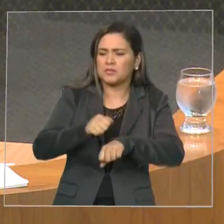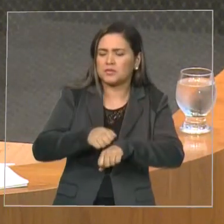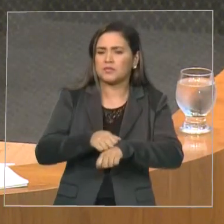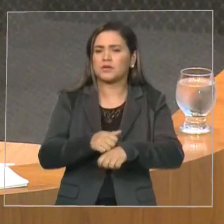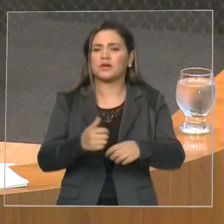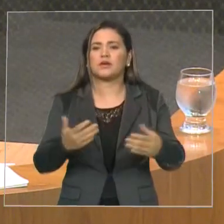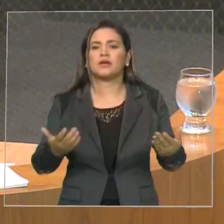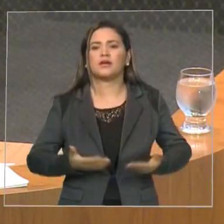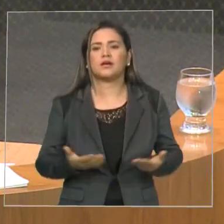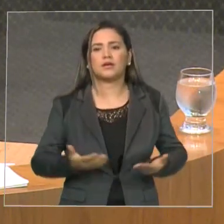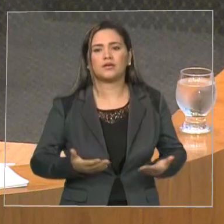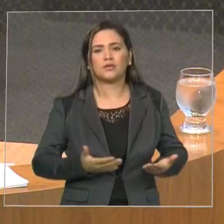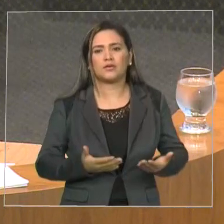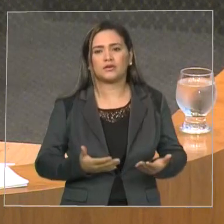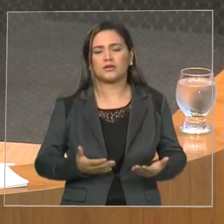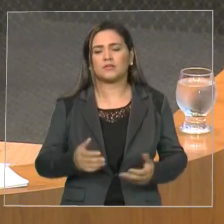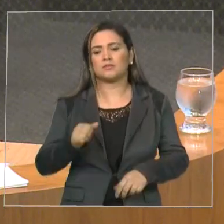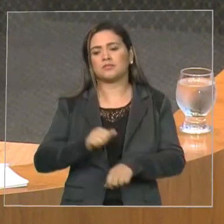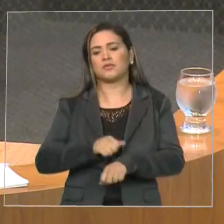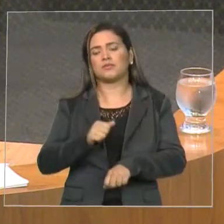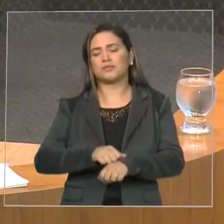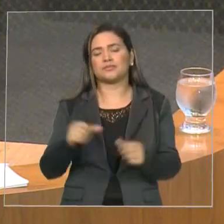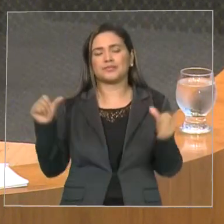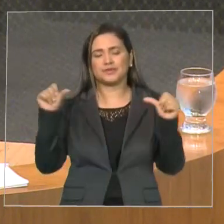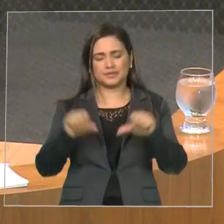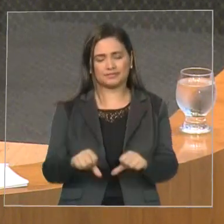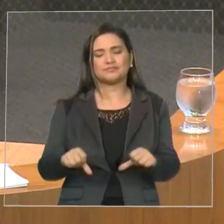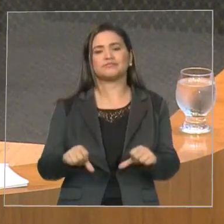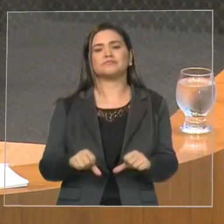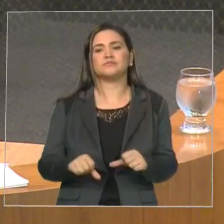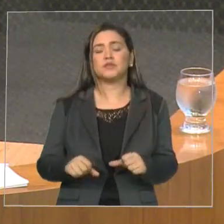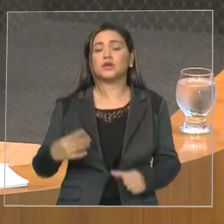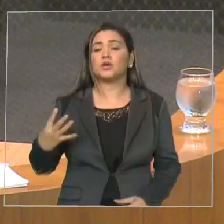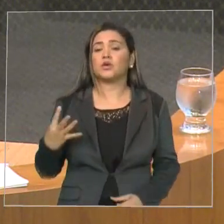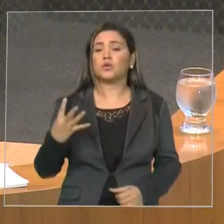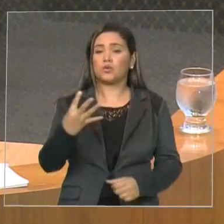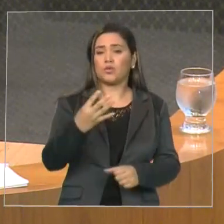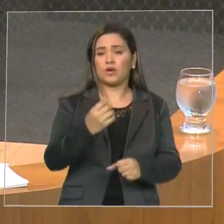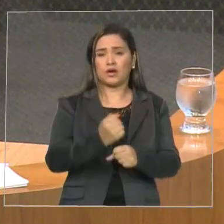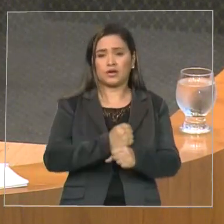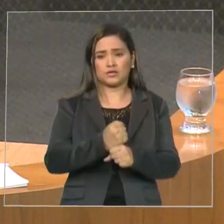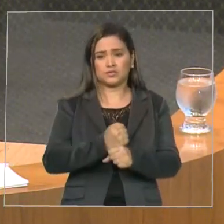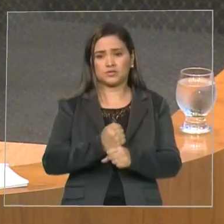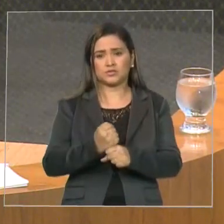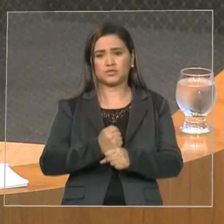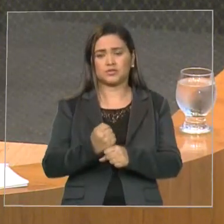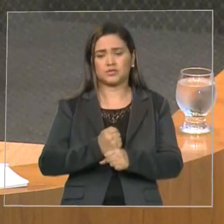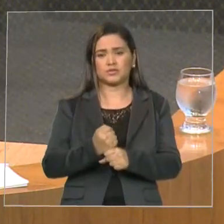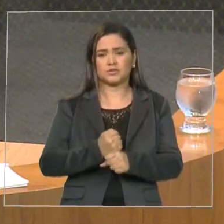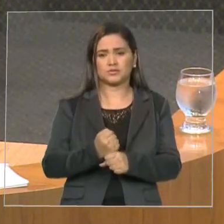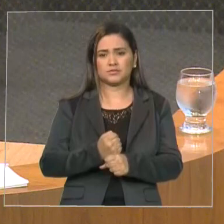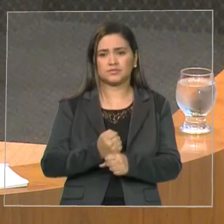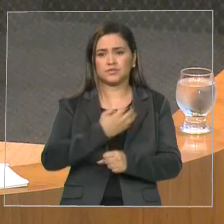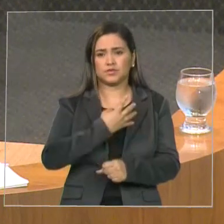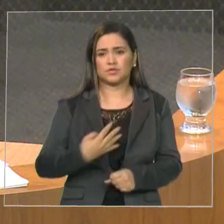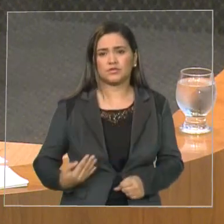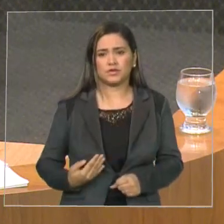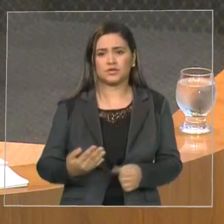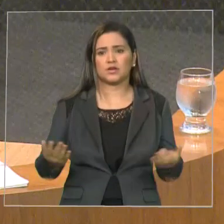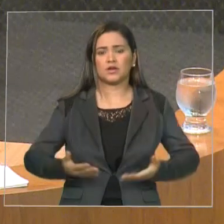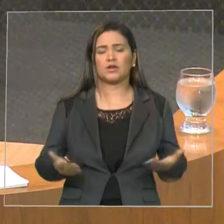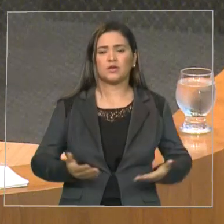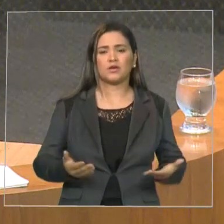E a pobreza no governo dele aumentou. Ele vai fazer 4 anos de governo e a pobreza no governo